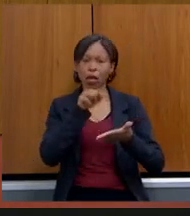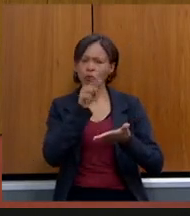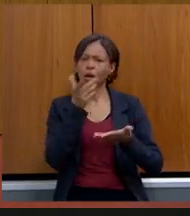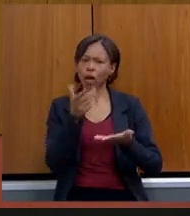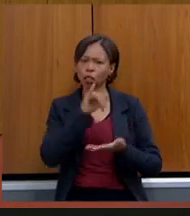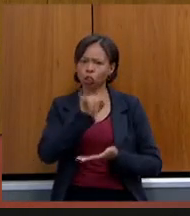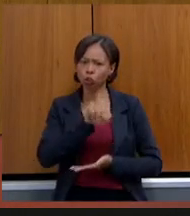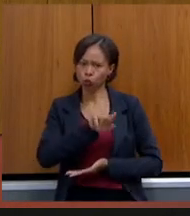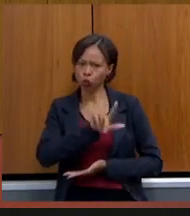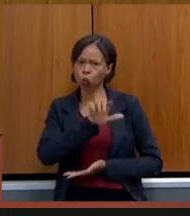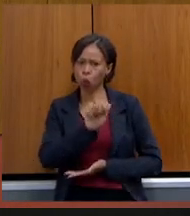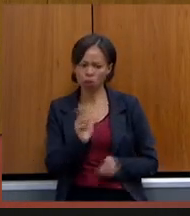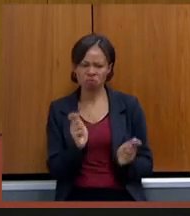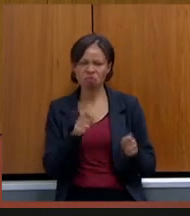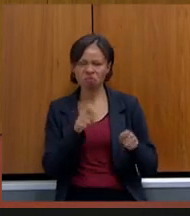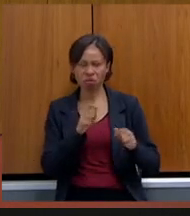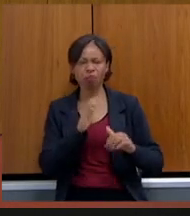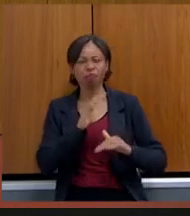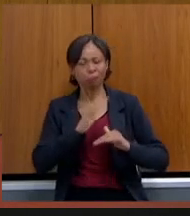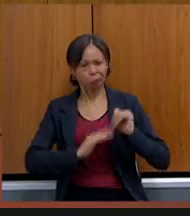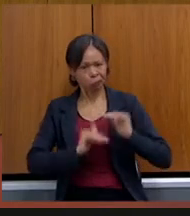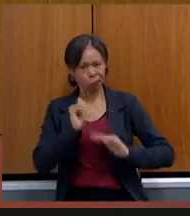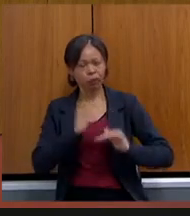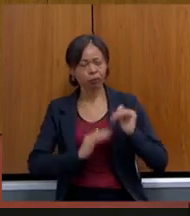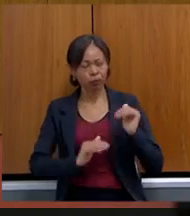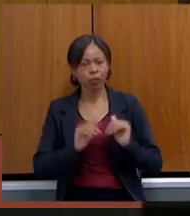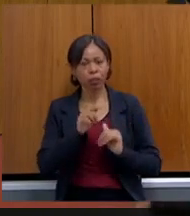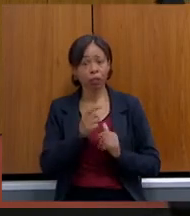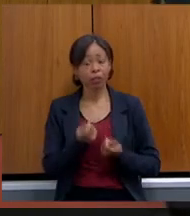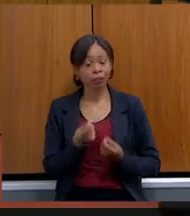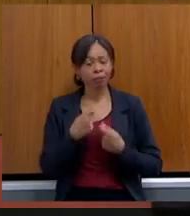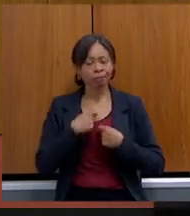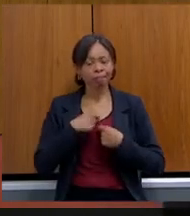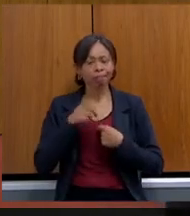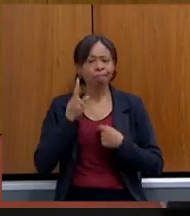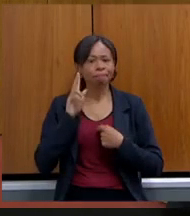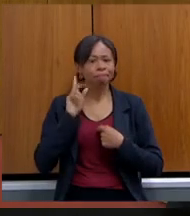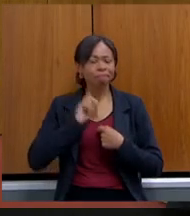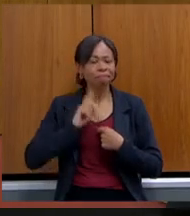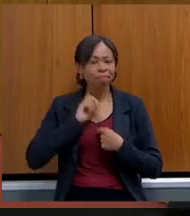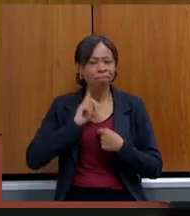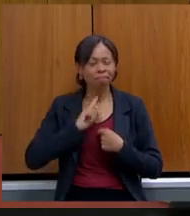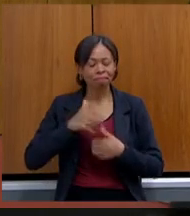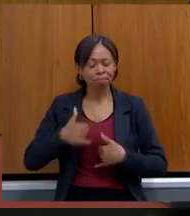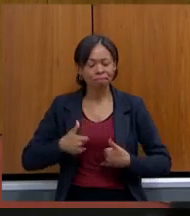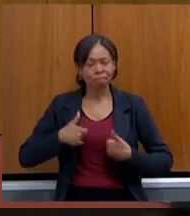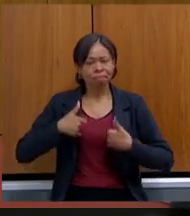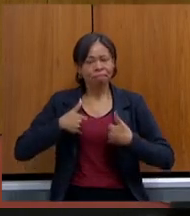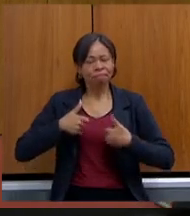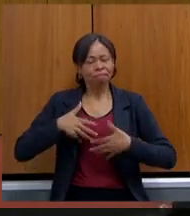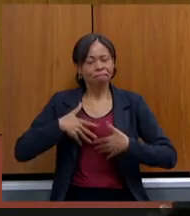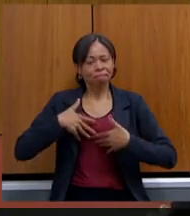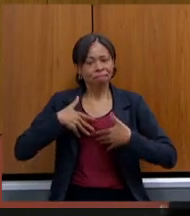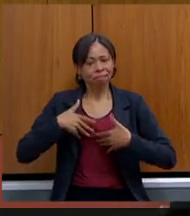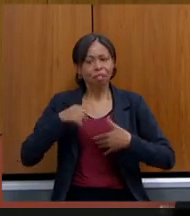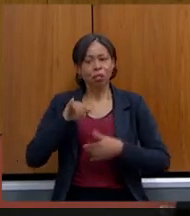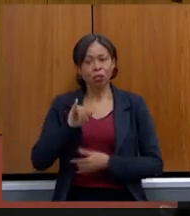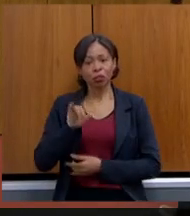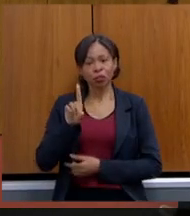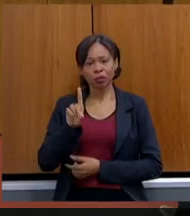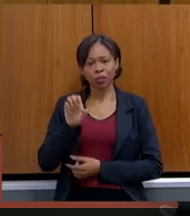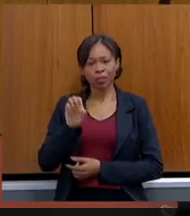Júlia Santana que realmente enche Minas Gerais de orgulho pelos números conseguidos no Ideb